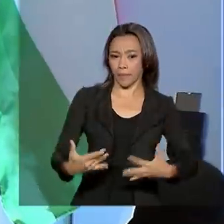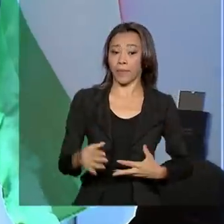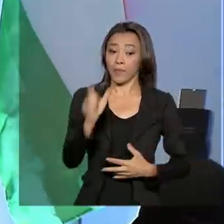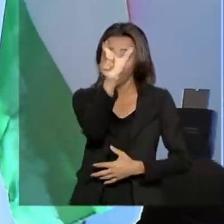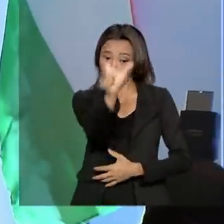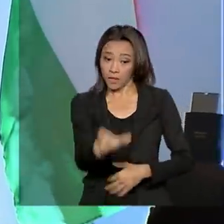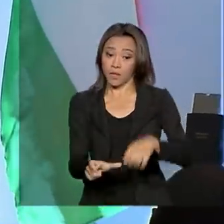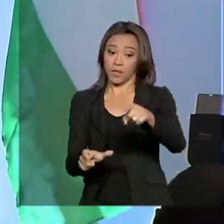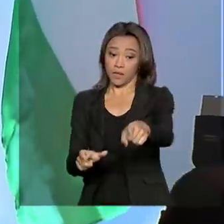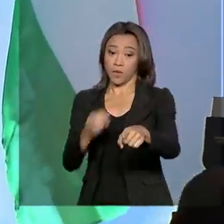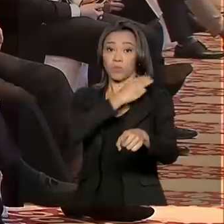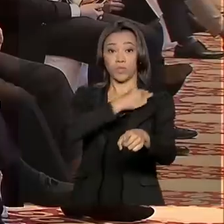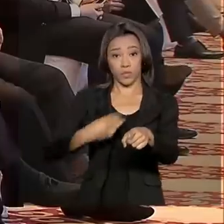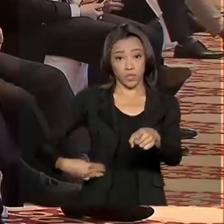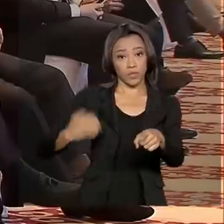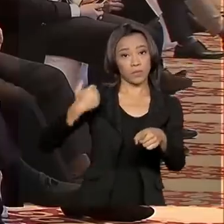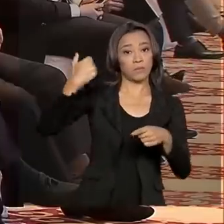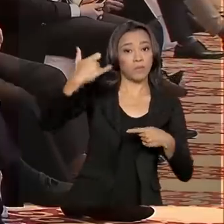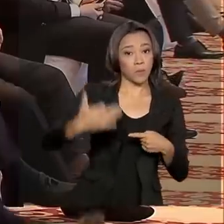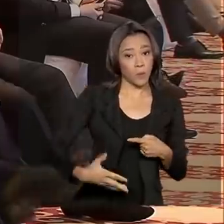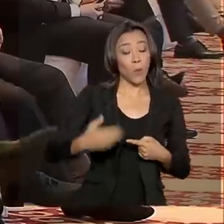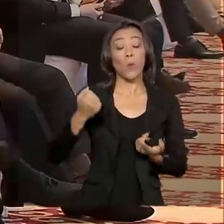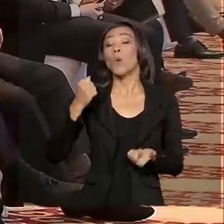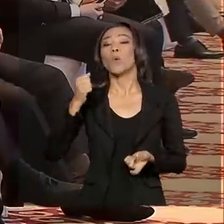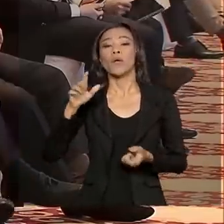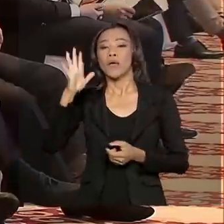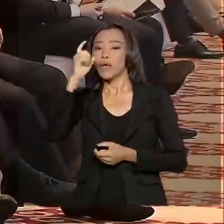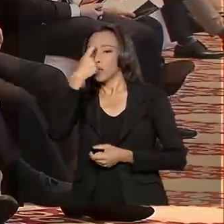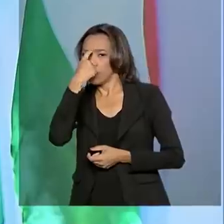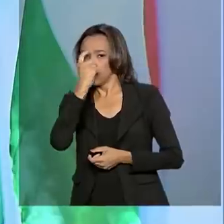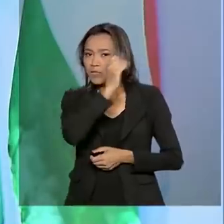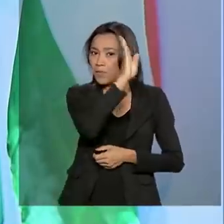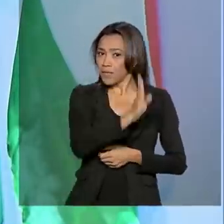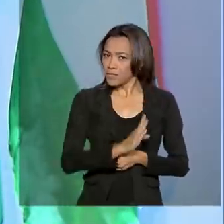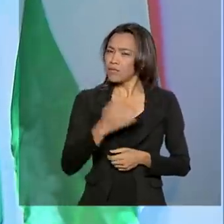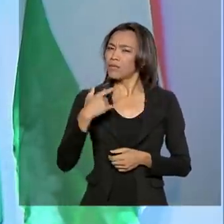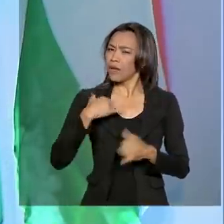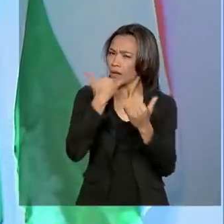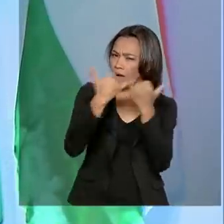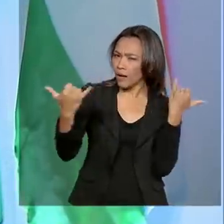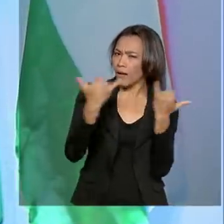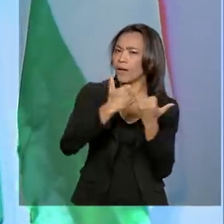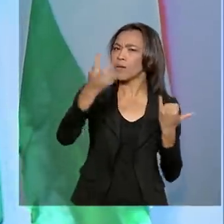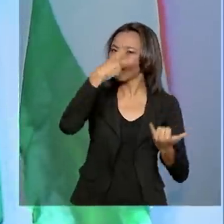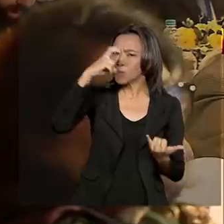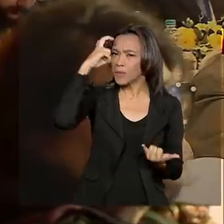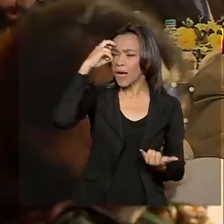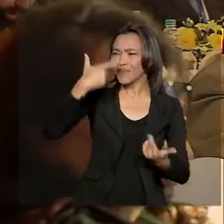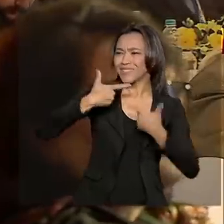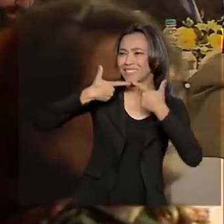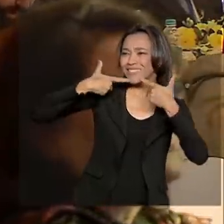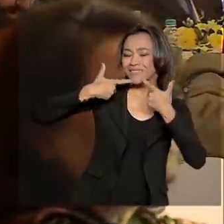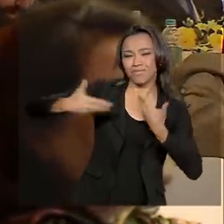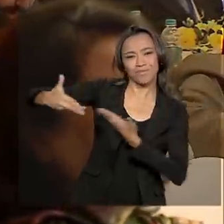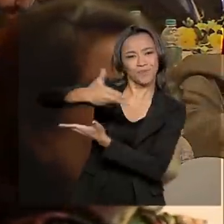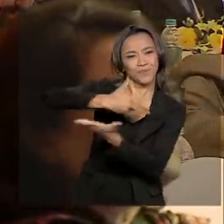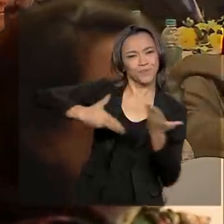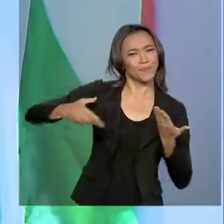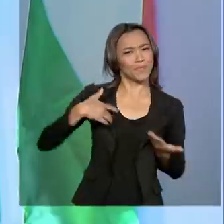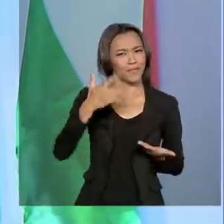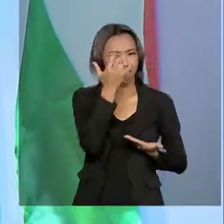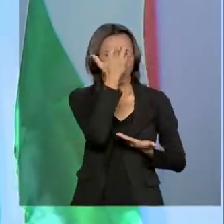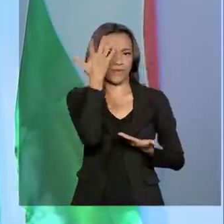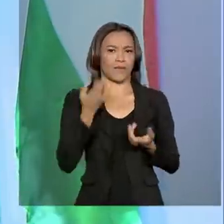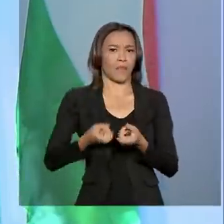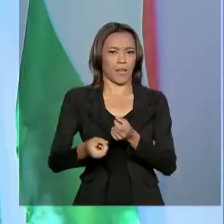Relações Exteriores, destacou que Brasil e Índia têm em comum aspectos culturais, como a simpatia das pessoas, o que facilita o comércio.